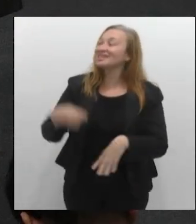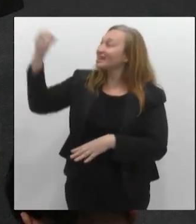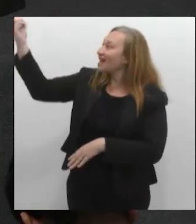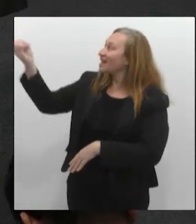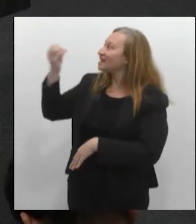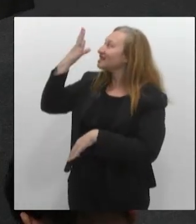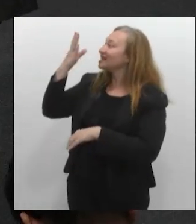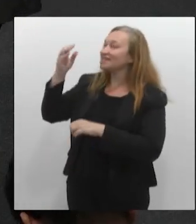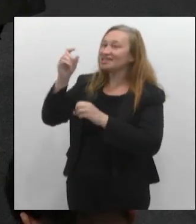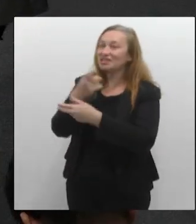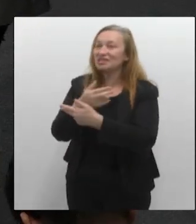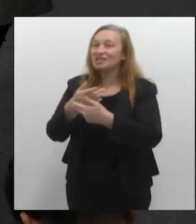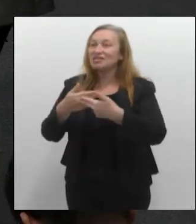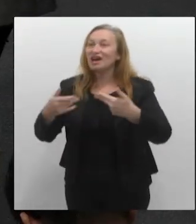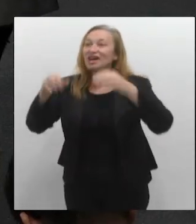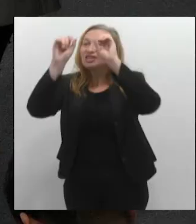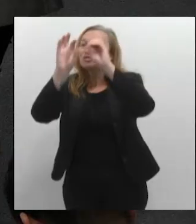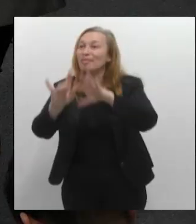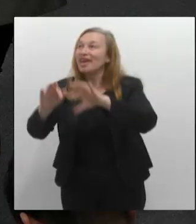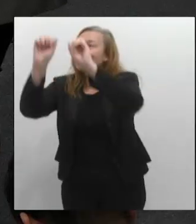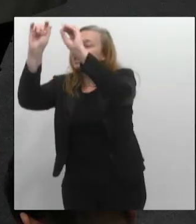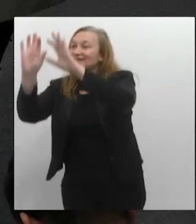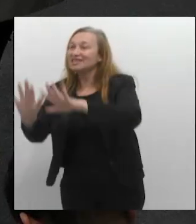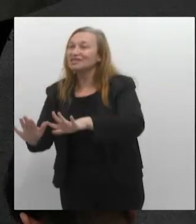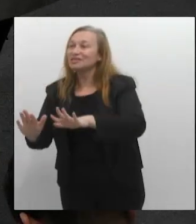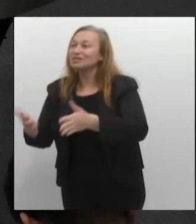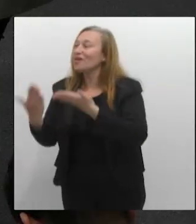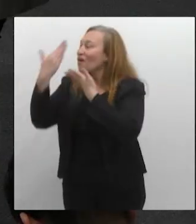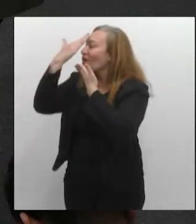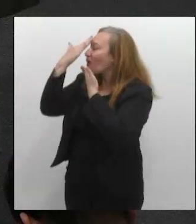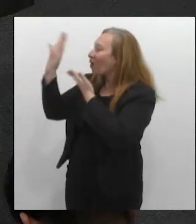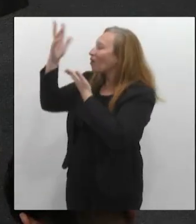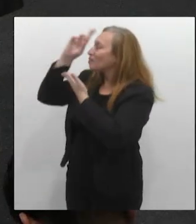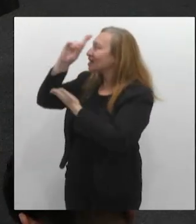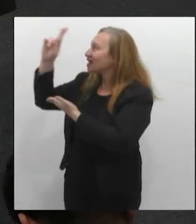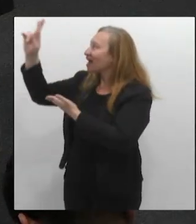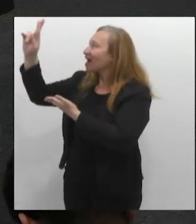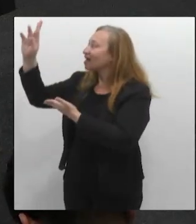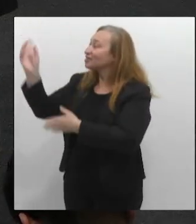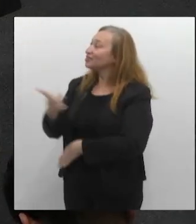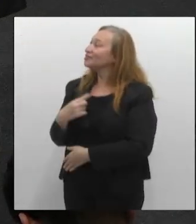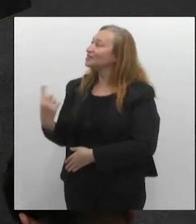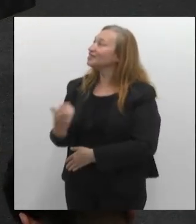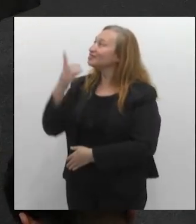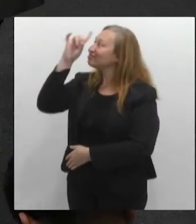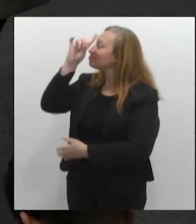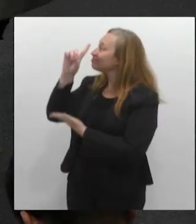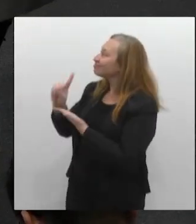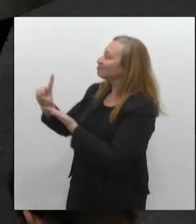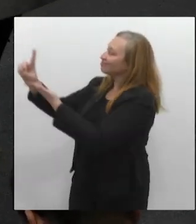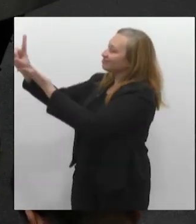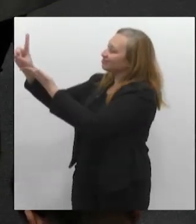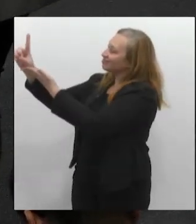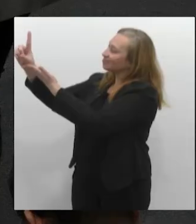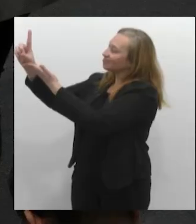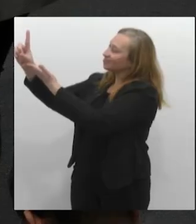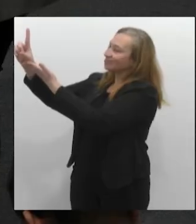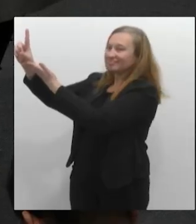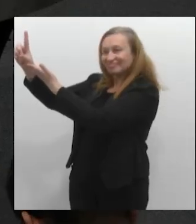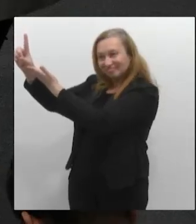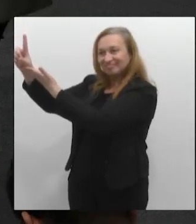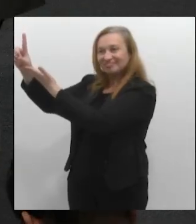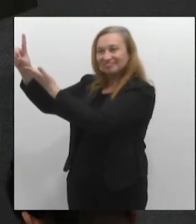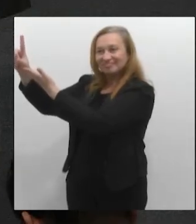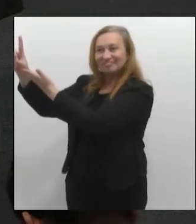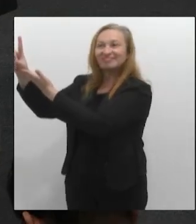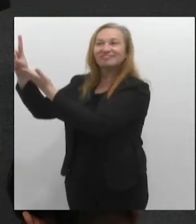Tantas graças, tantos benefícios, obrigado, Senhor e nosso